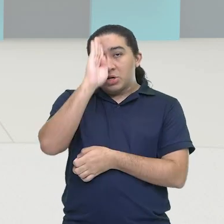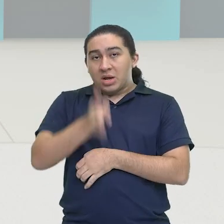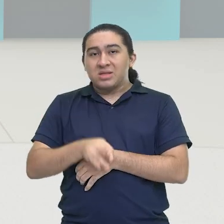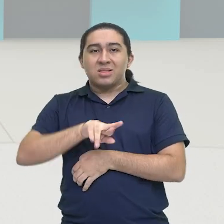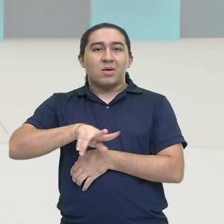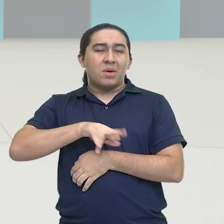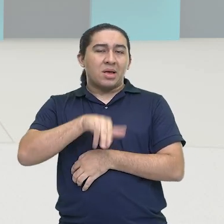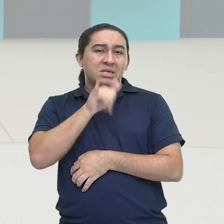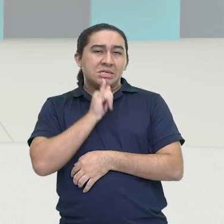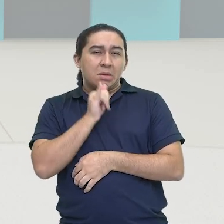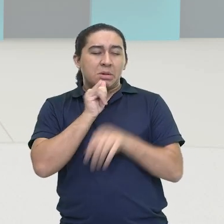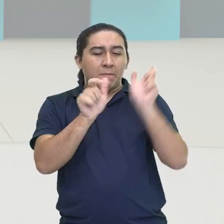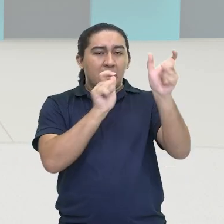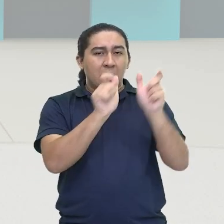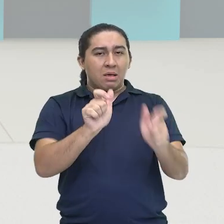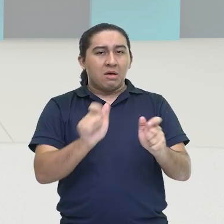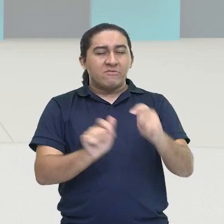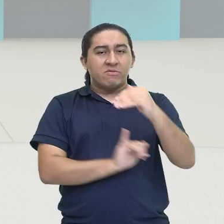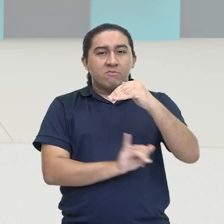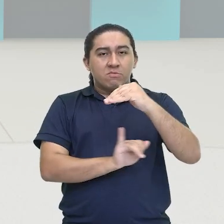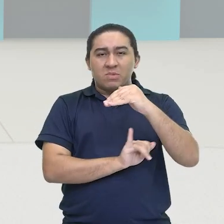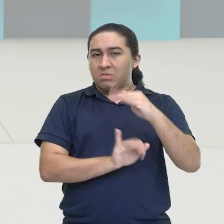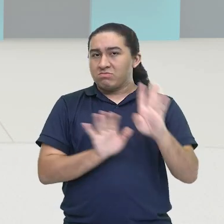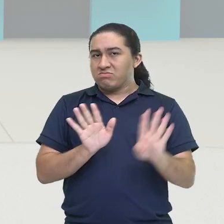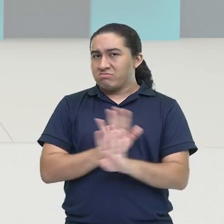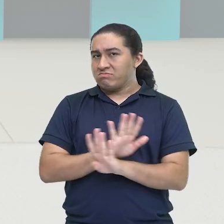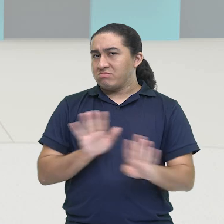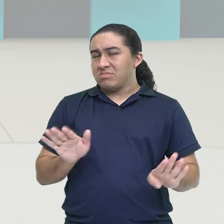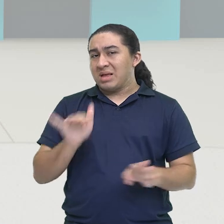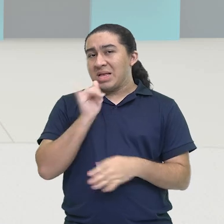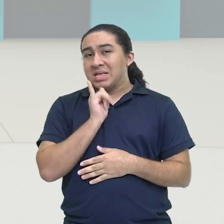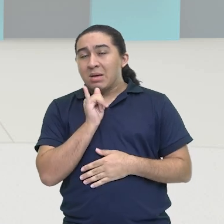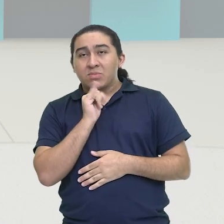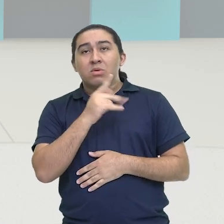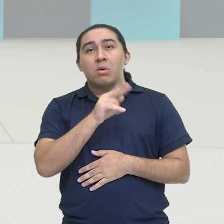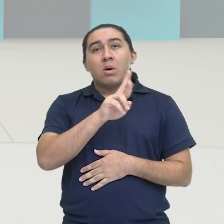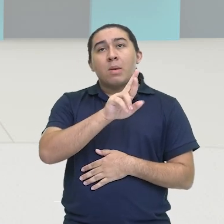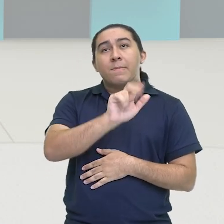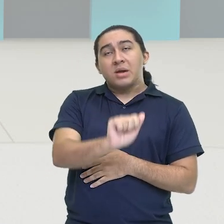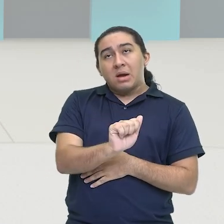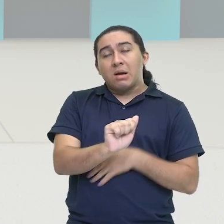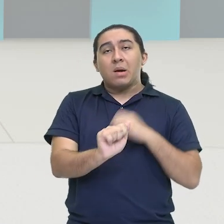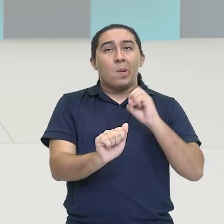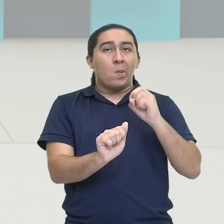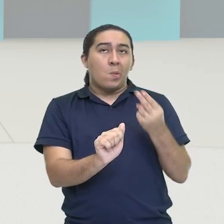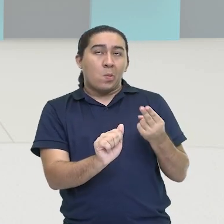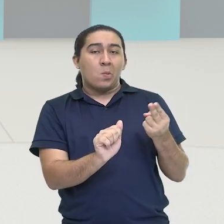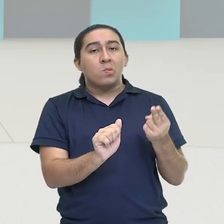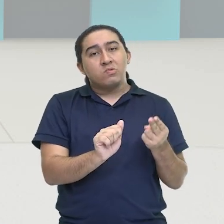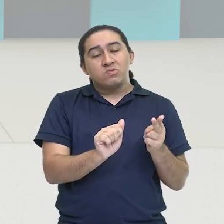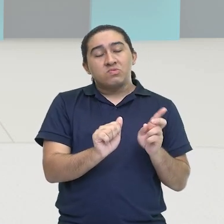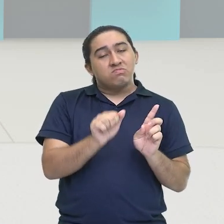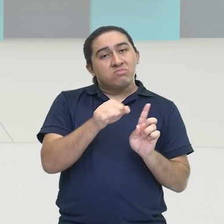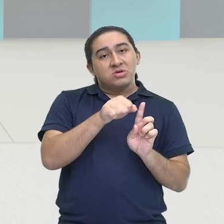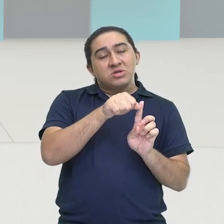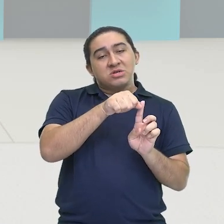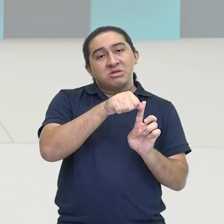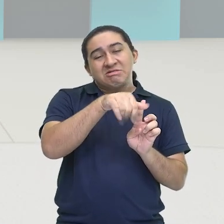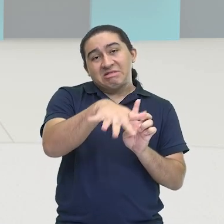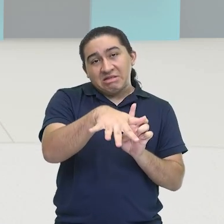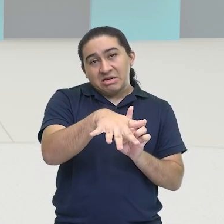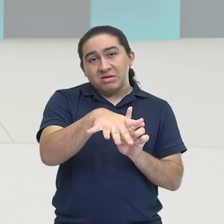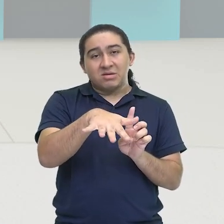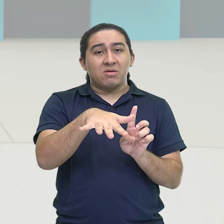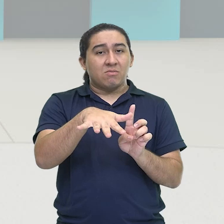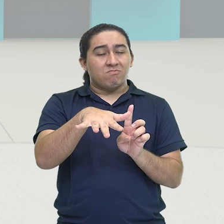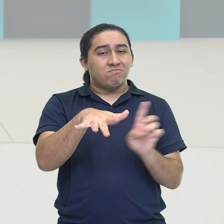usar termos coloquiais, né? Como pra, né? Gírias, eu não vou poder